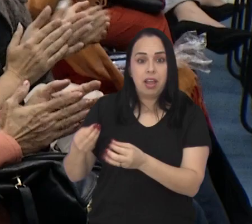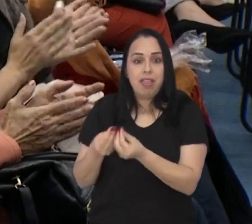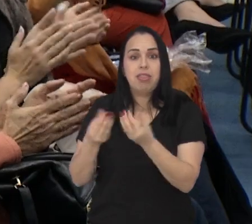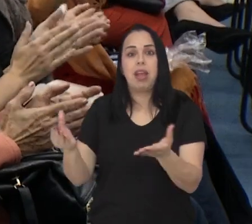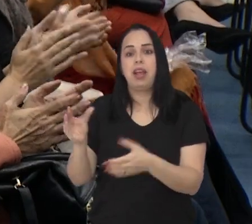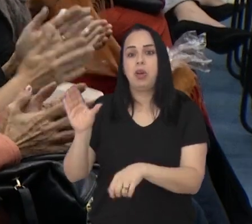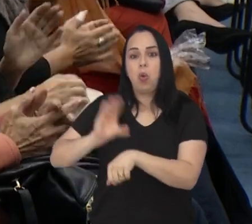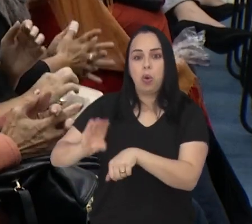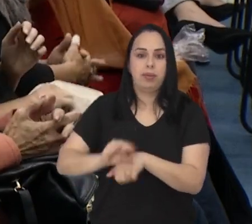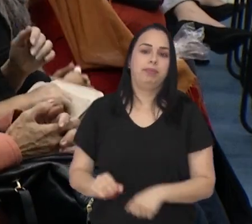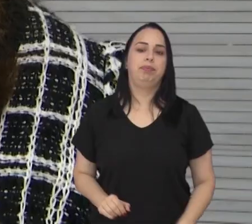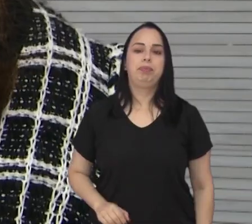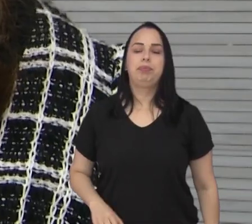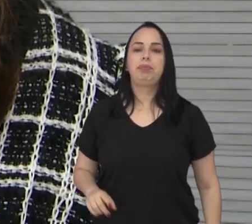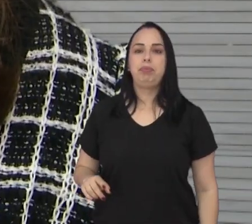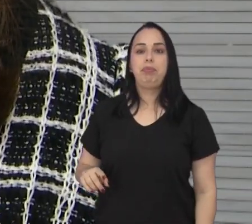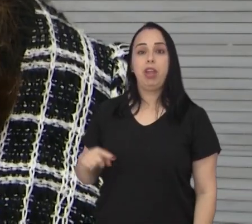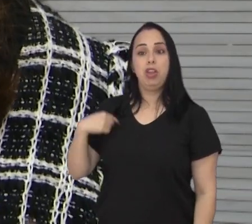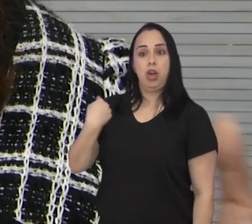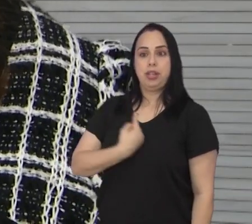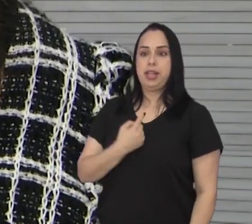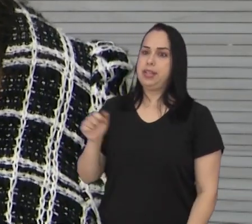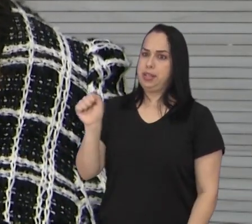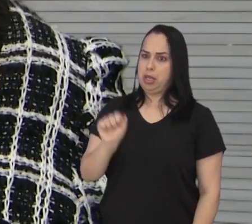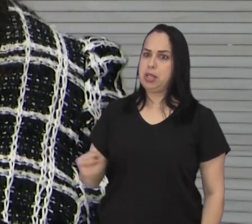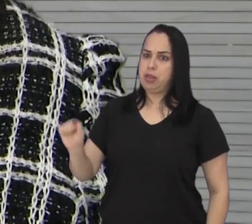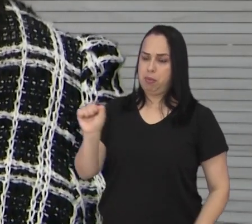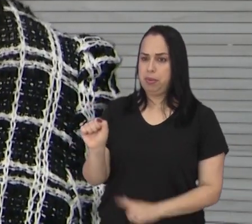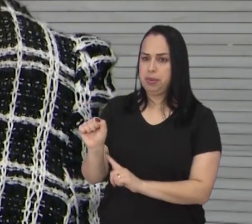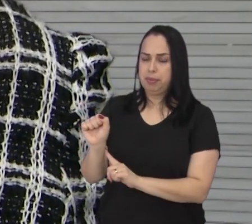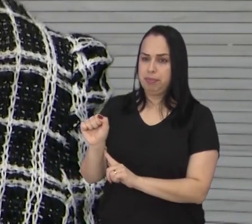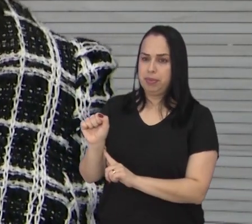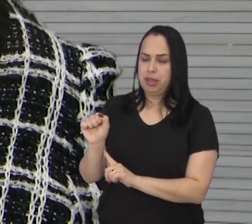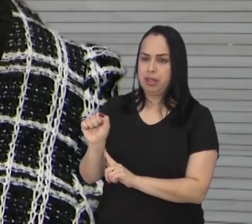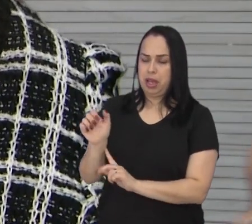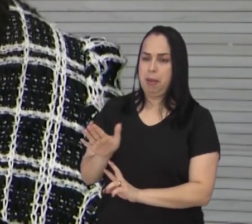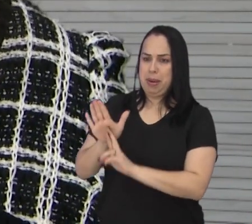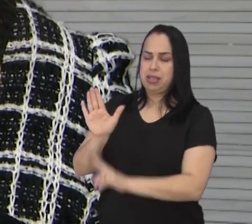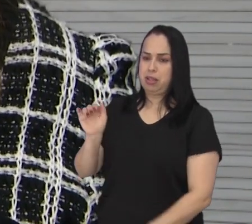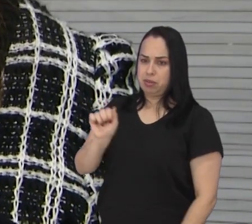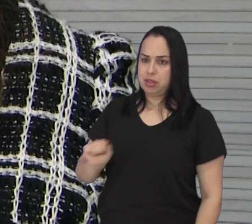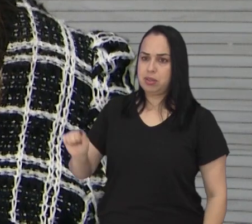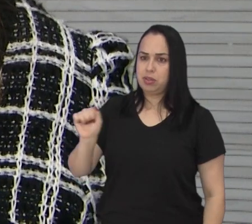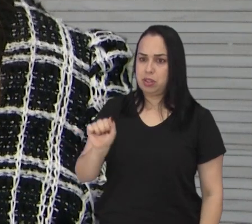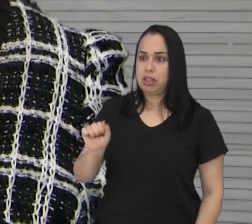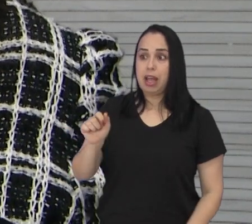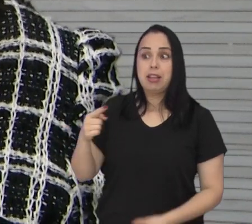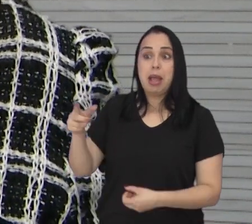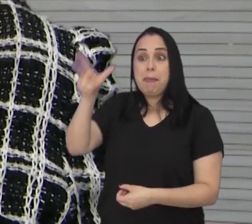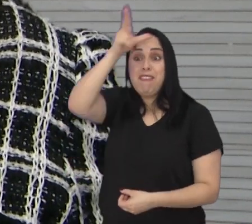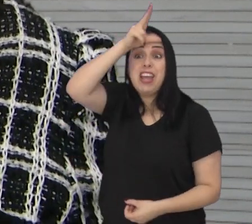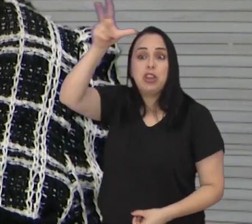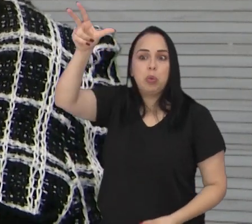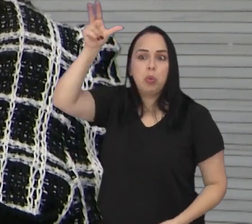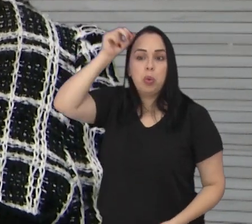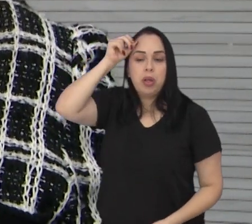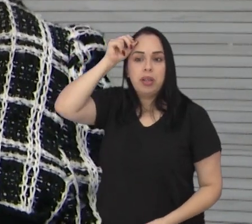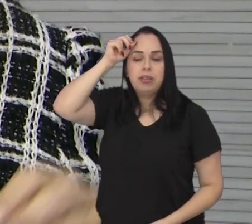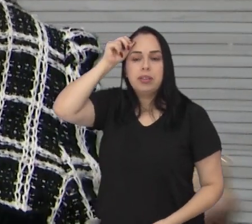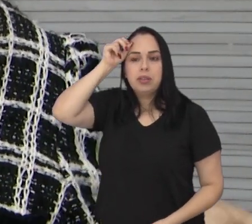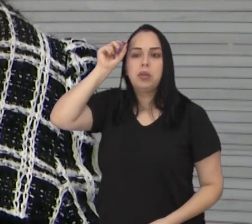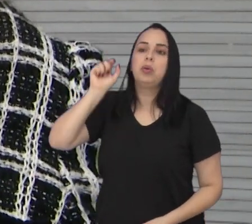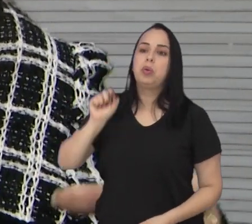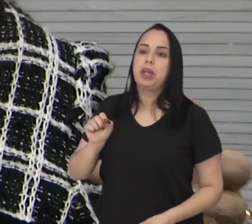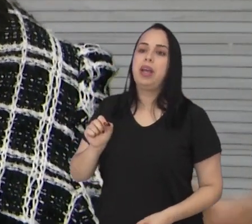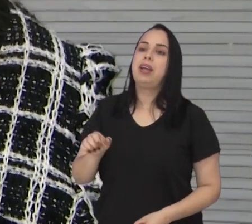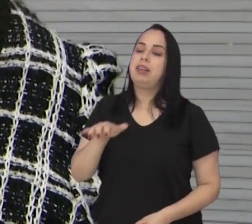capacitação profissional nós A An Vale na verdade né que é o associação do Vale do Paraíba de prefeitos ela tem